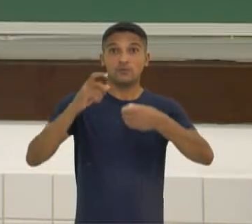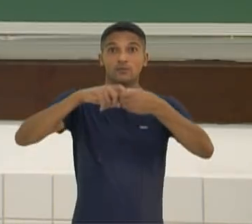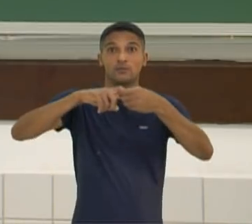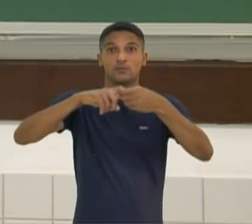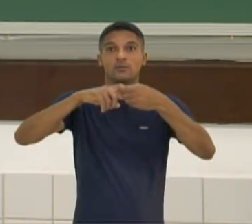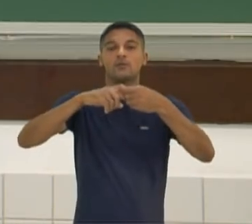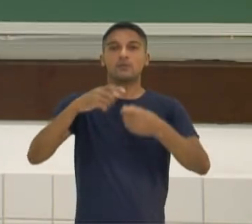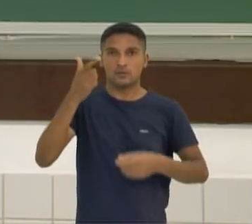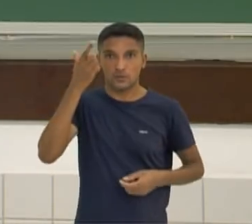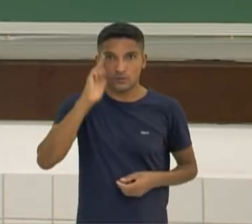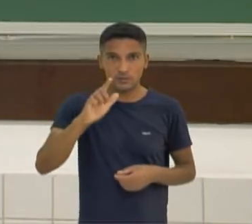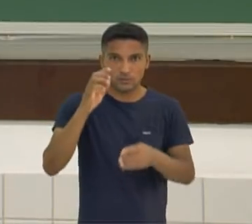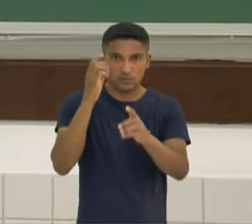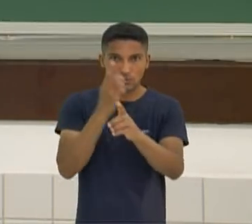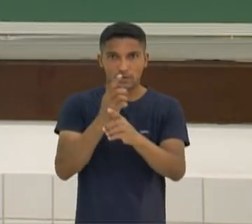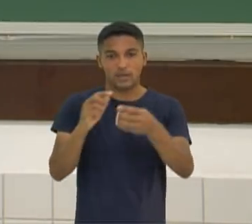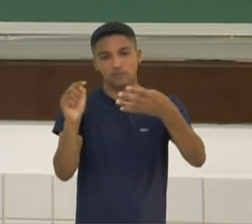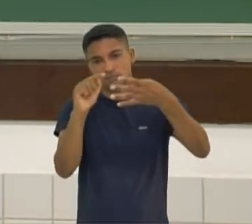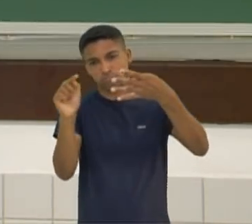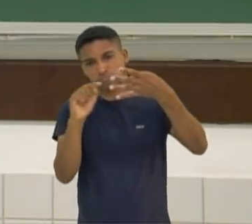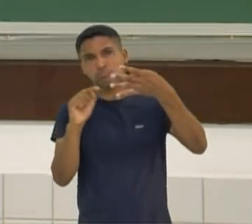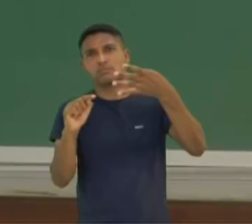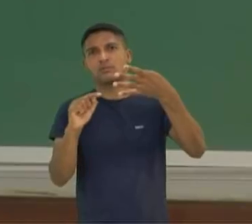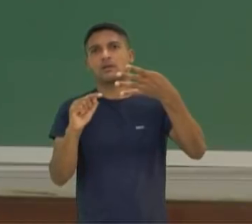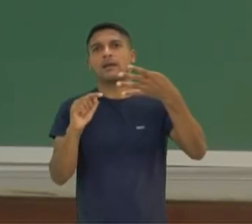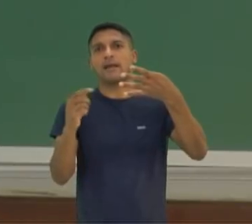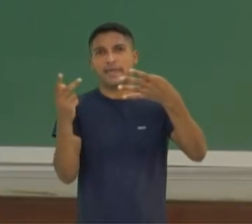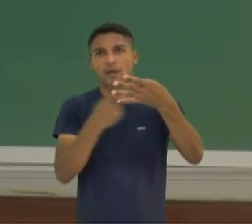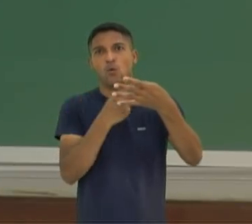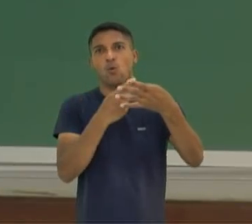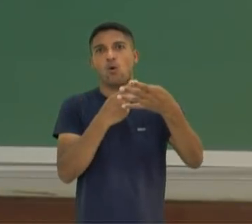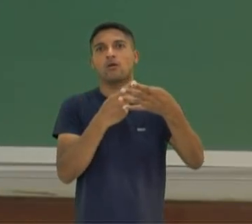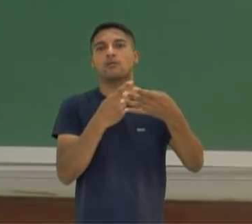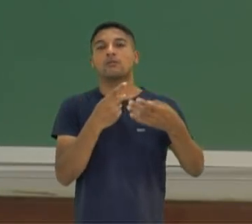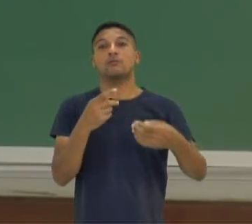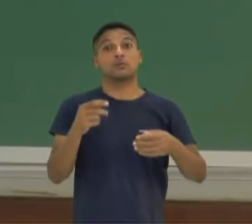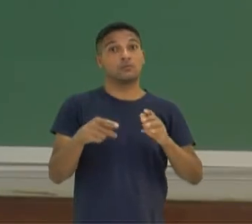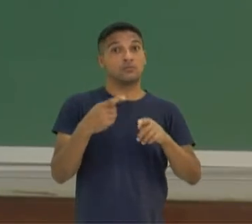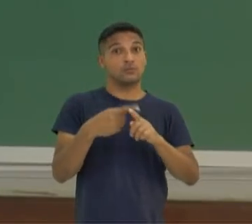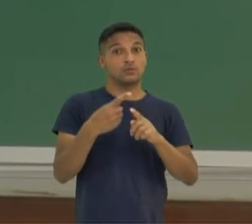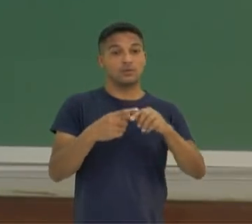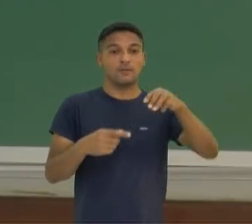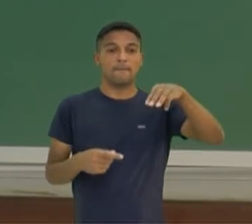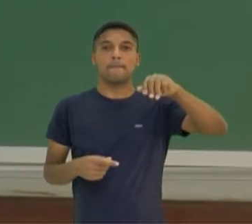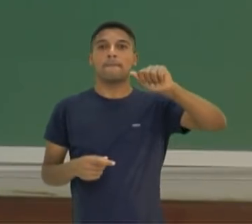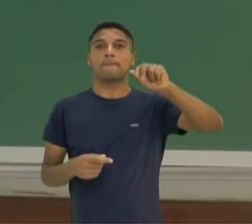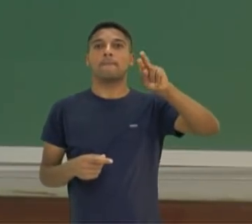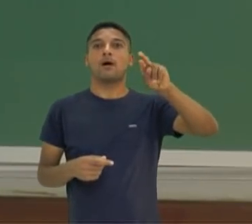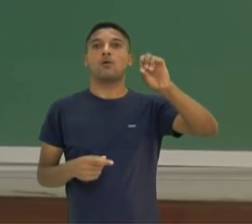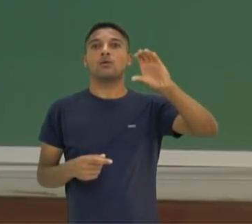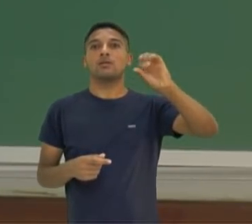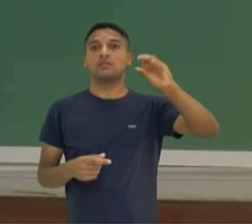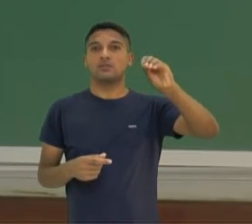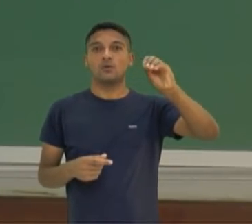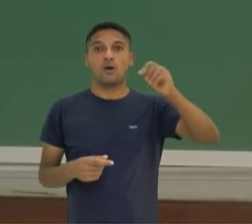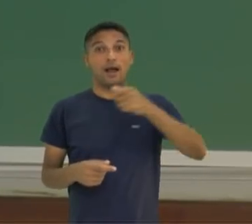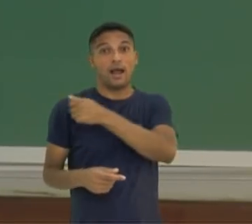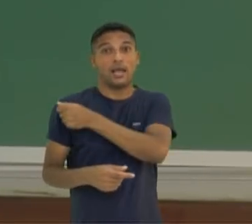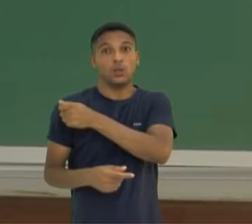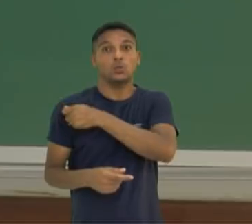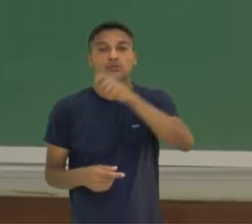Voltamos. Conseguir encontrar o erro na resolução que Maurício fez lá no quadro para a professora? Então, vamos ver aqui.